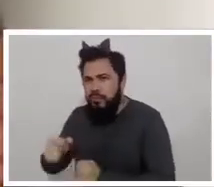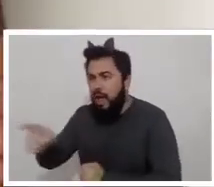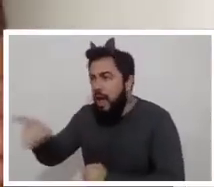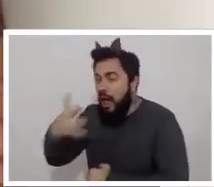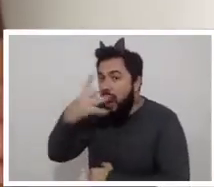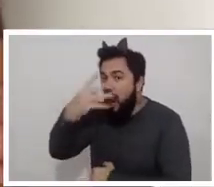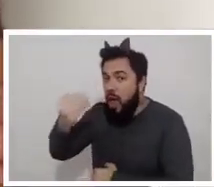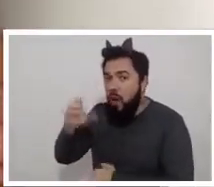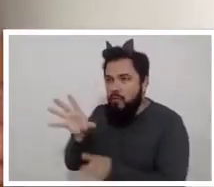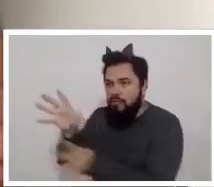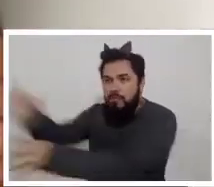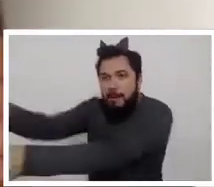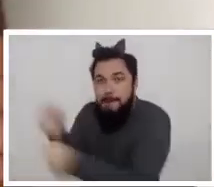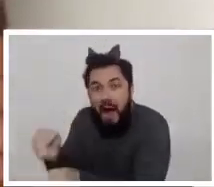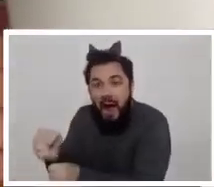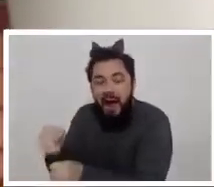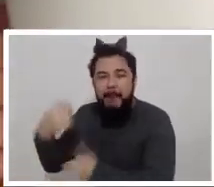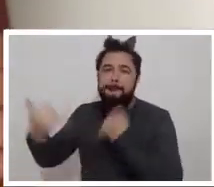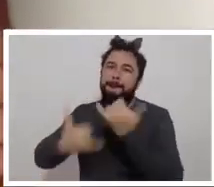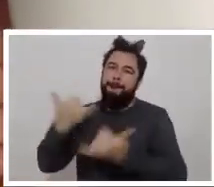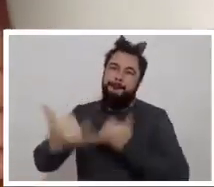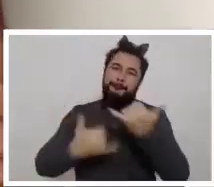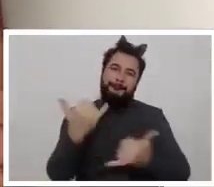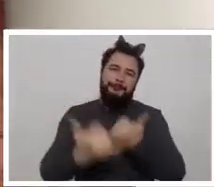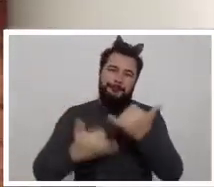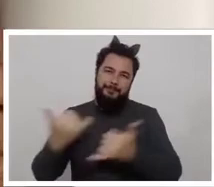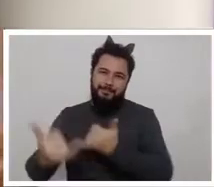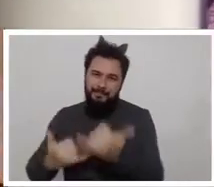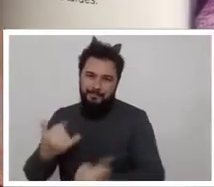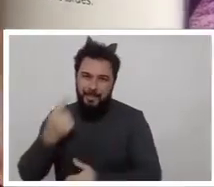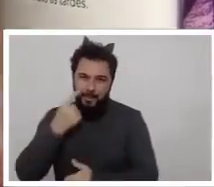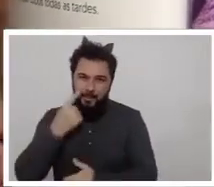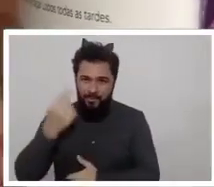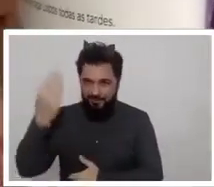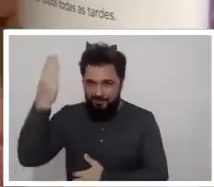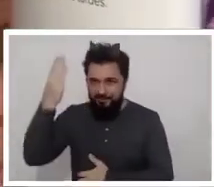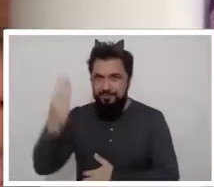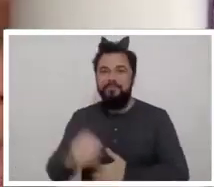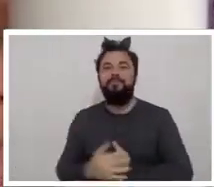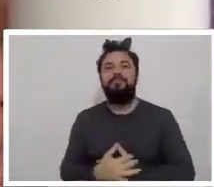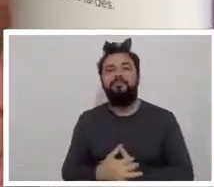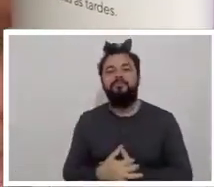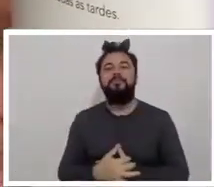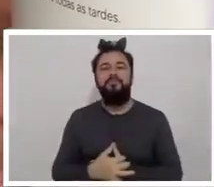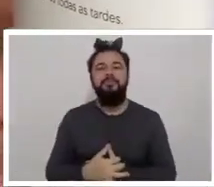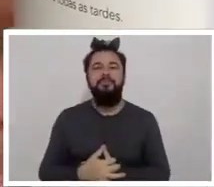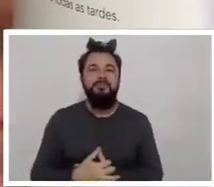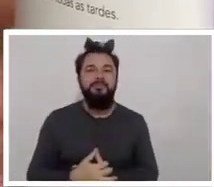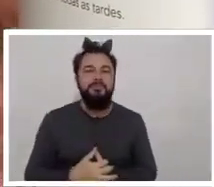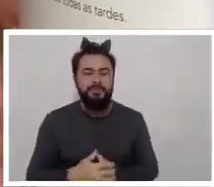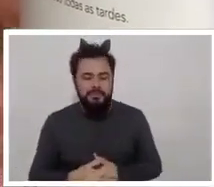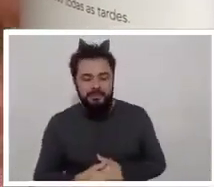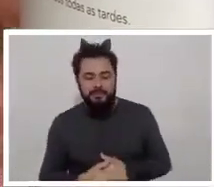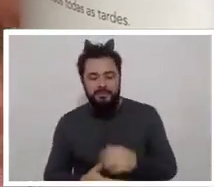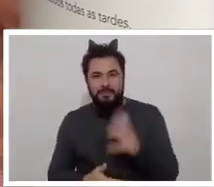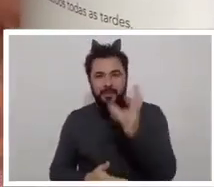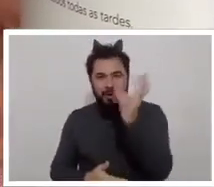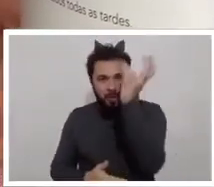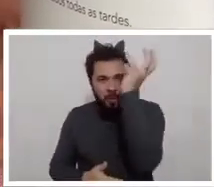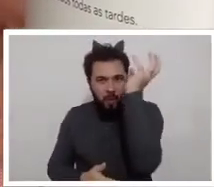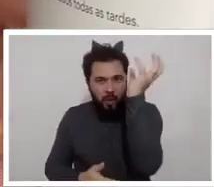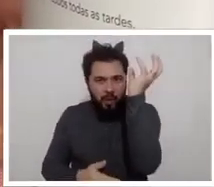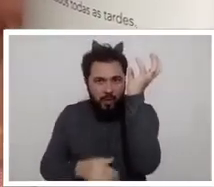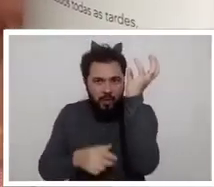floresta com seus aliados as crianças passeando entre elas e os olímpicos dos lobos não são